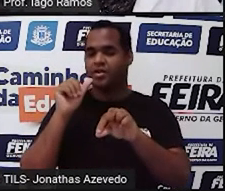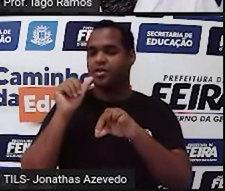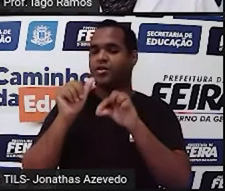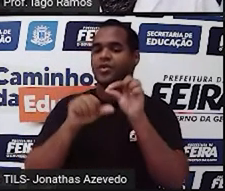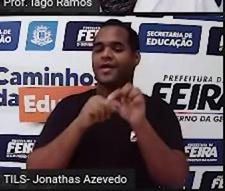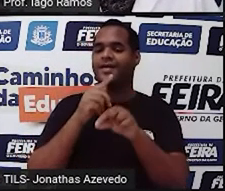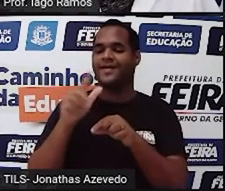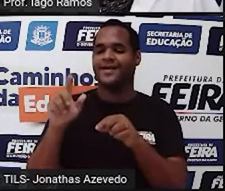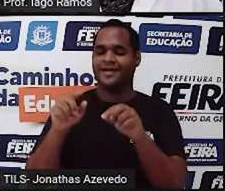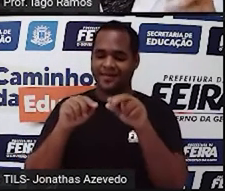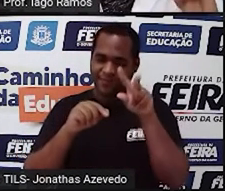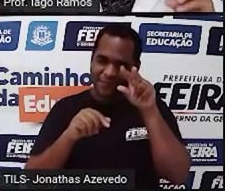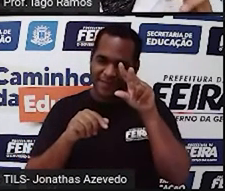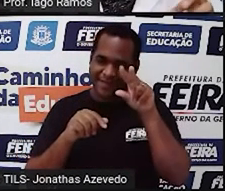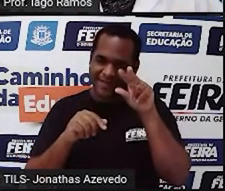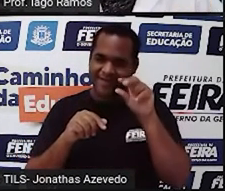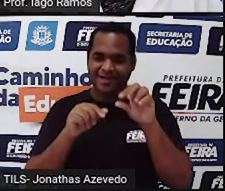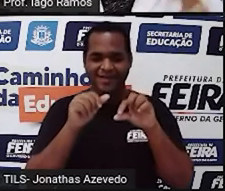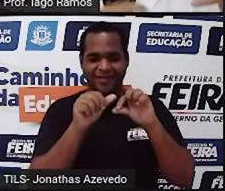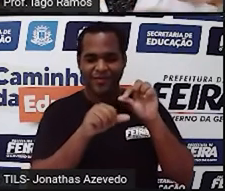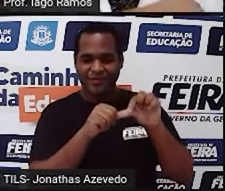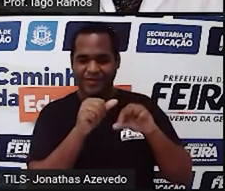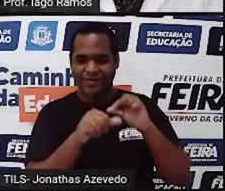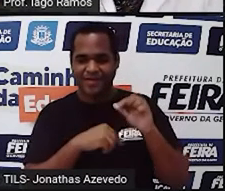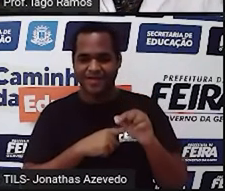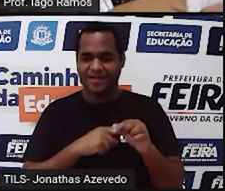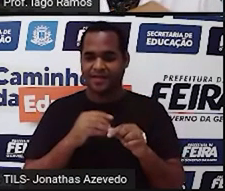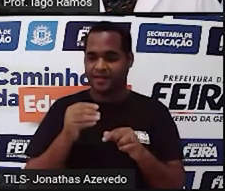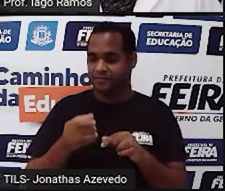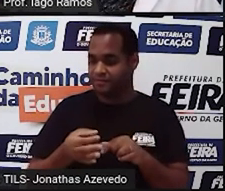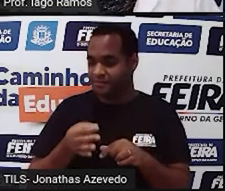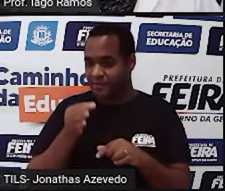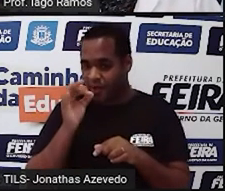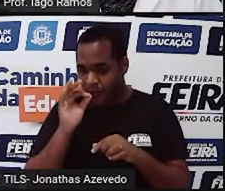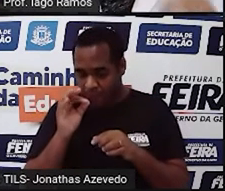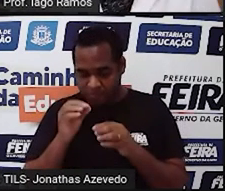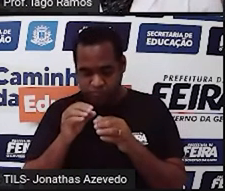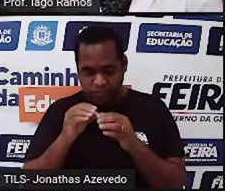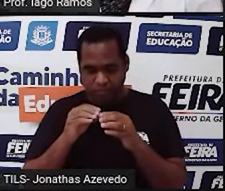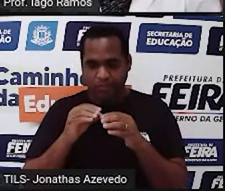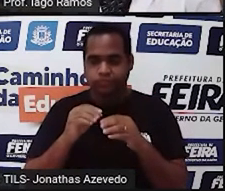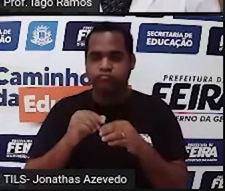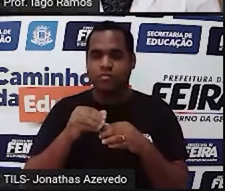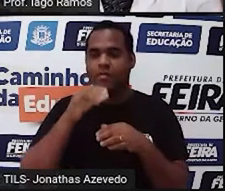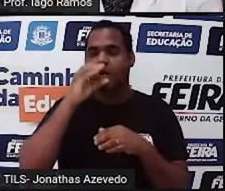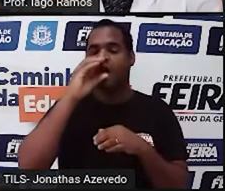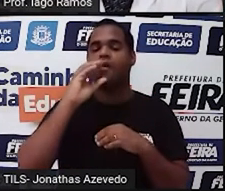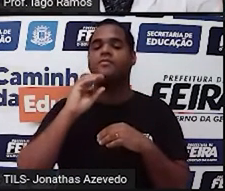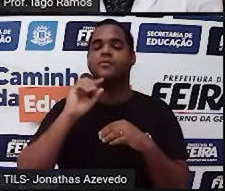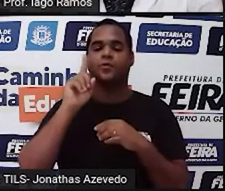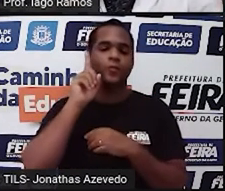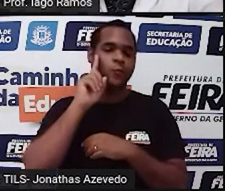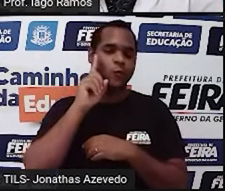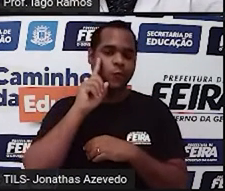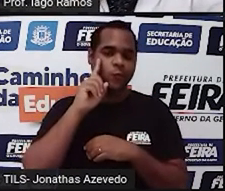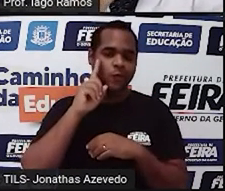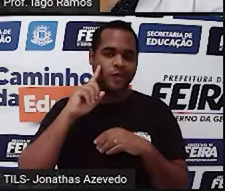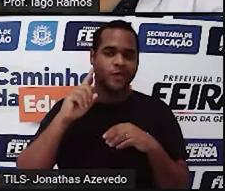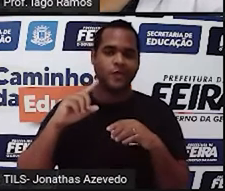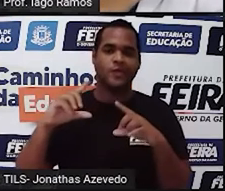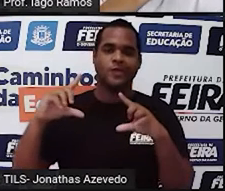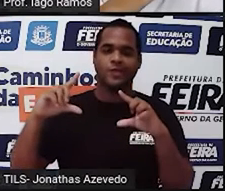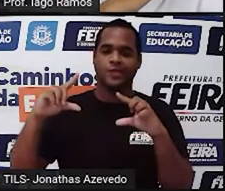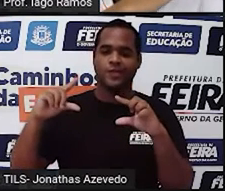Formiguinha vai dando a porção reversa inversa e aí o elefantão cada dia vai diminuindo